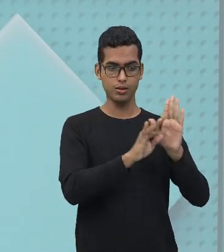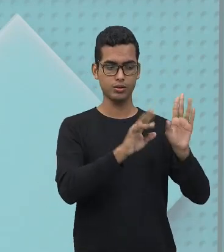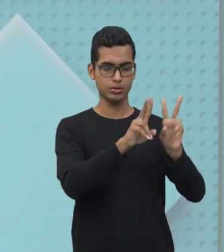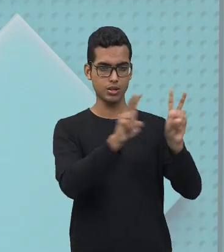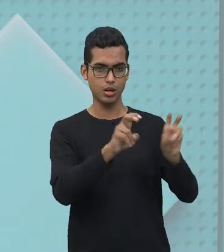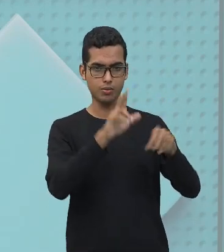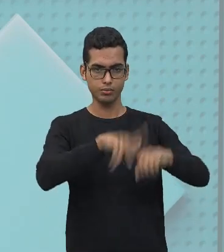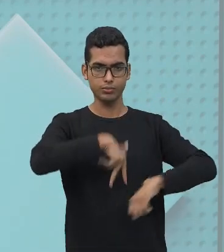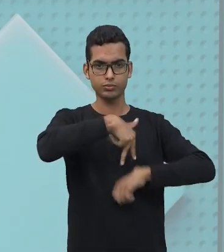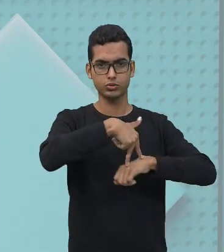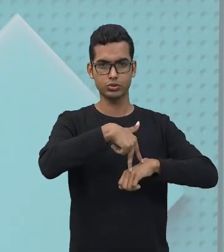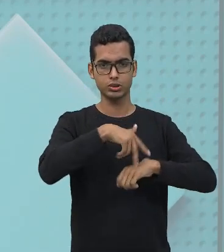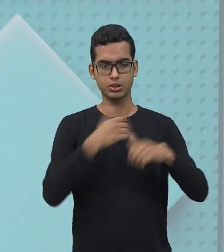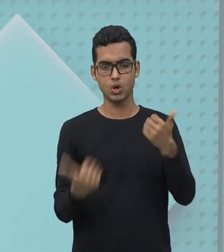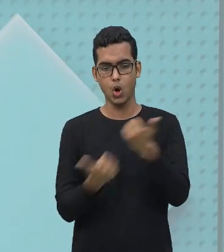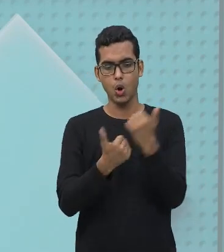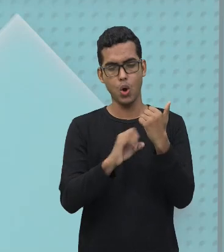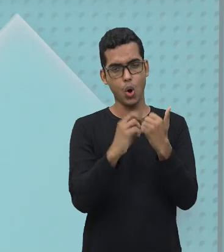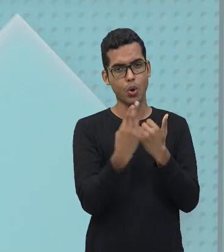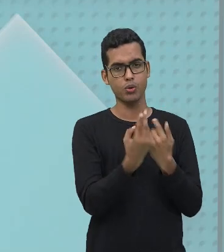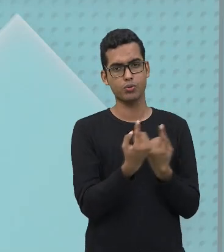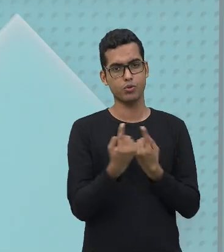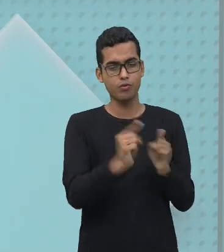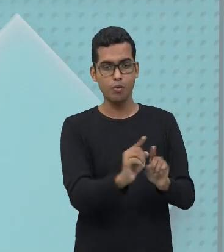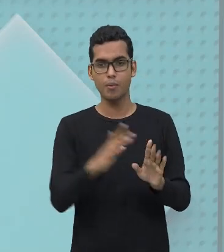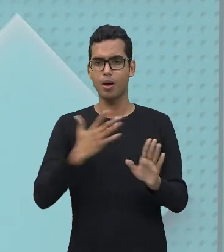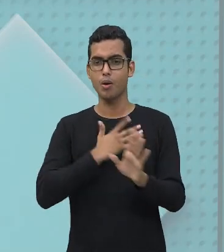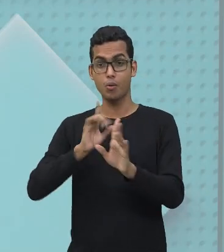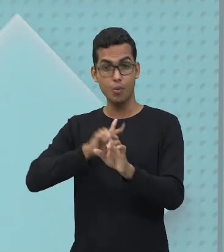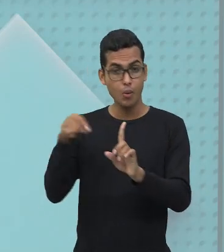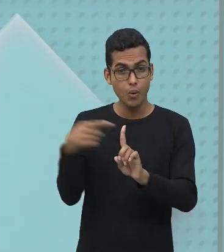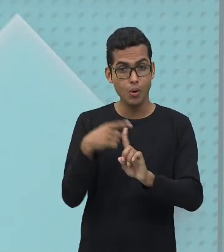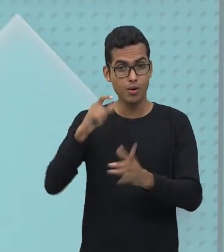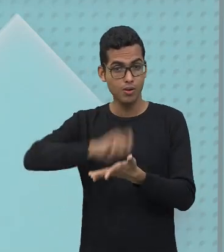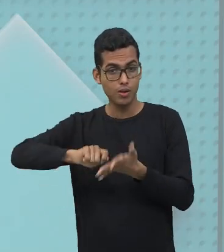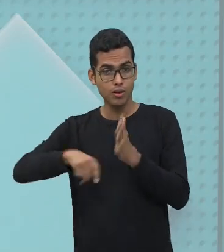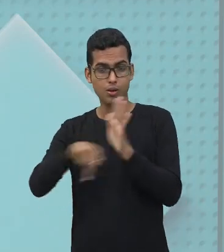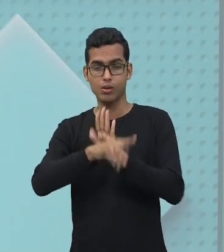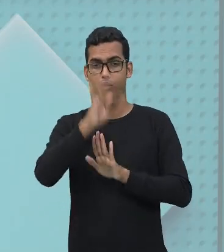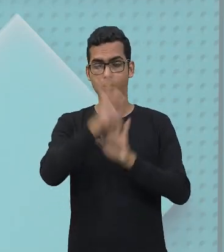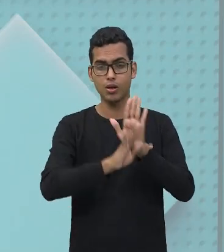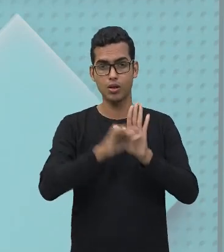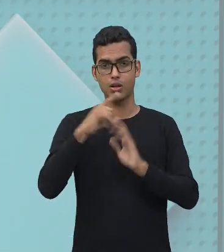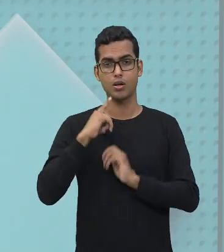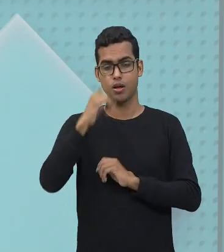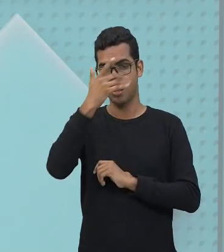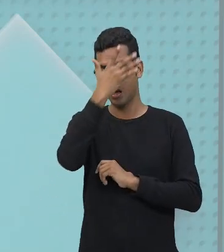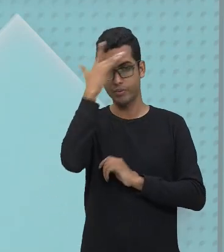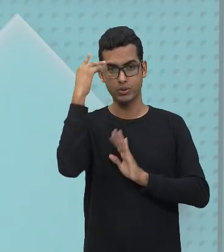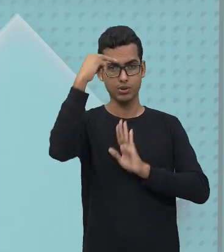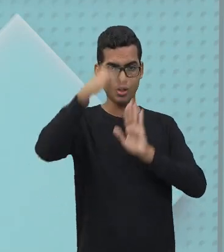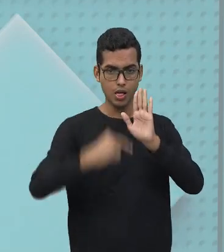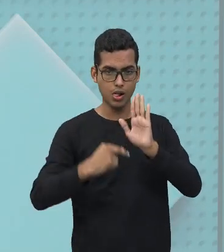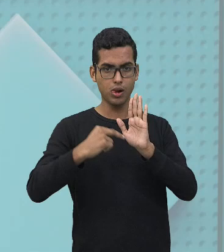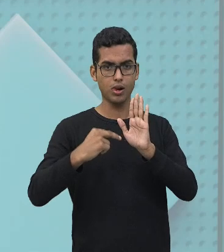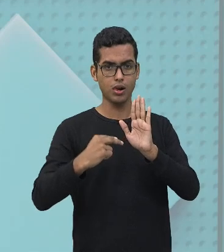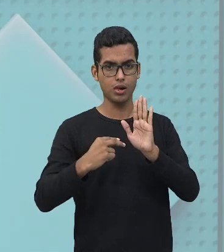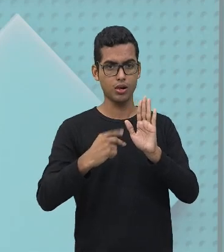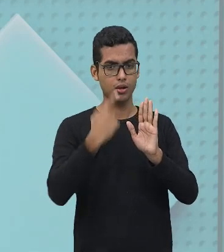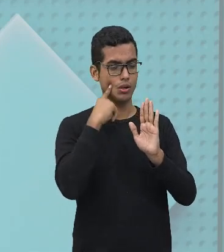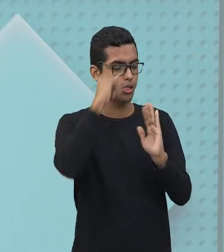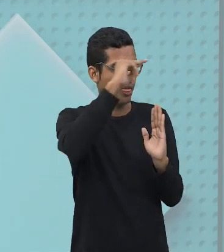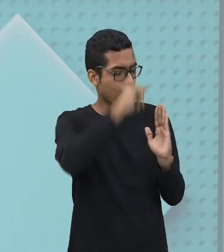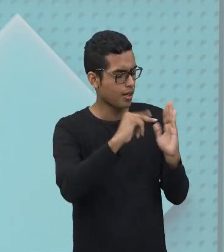se eu sou contra ou sou a favor. Mas o meu objetivo ao escrever esse texto é convencer o meu interlocutor, a pessoa que vai ler